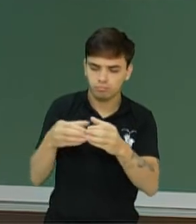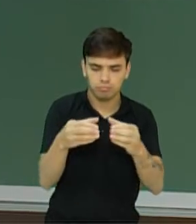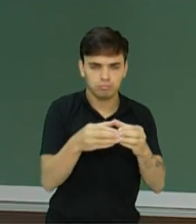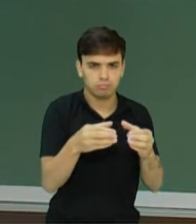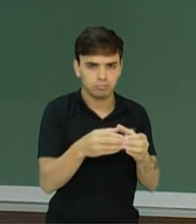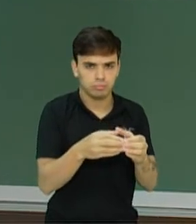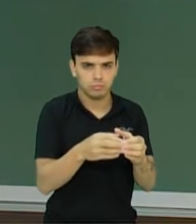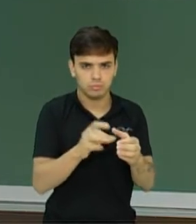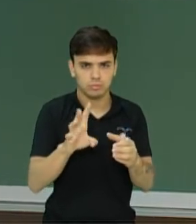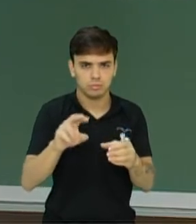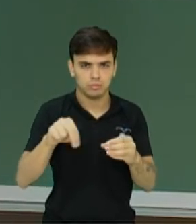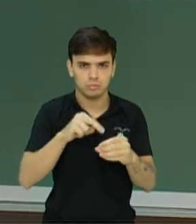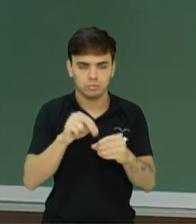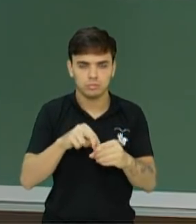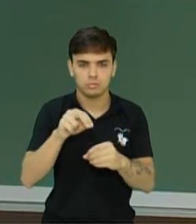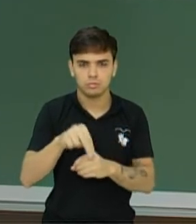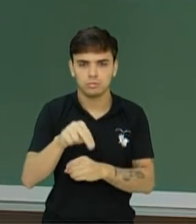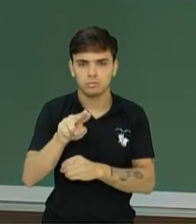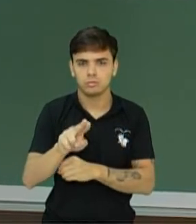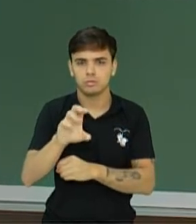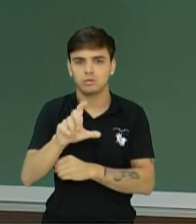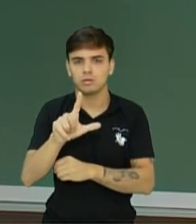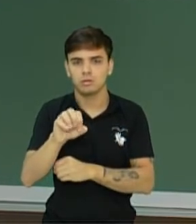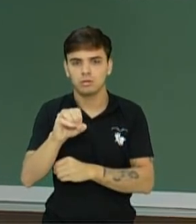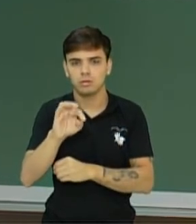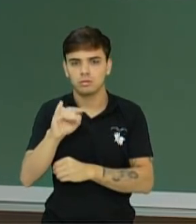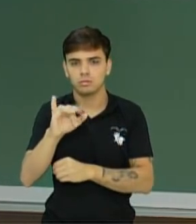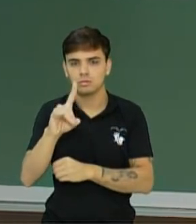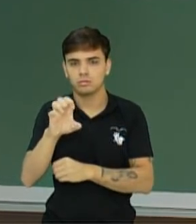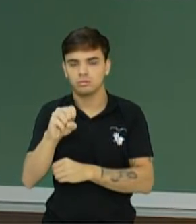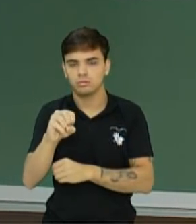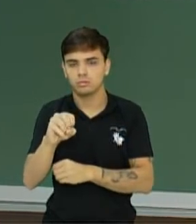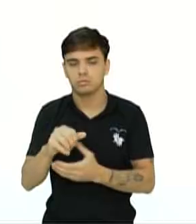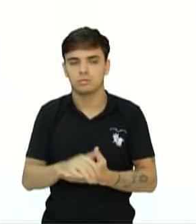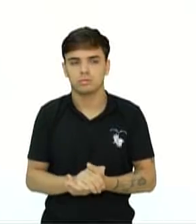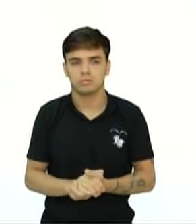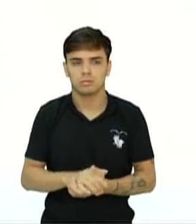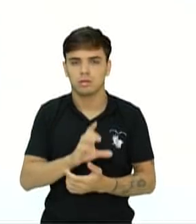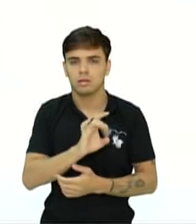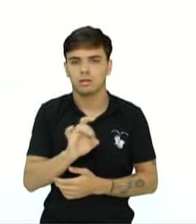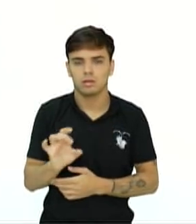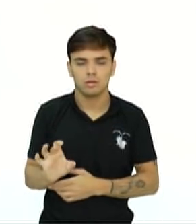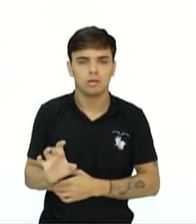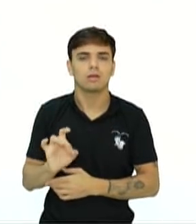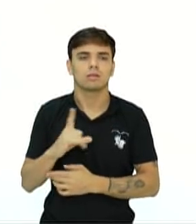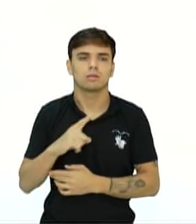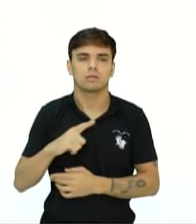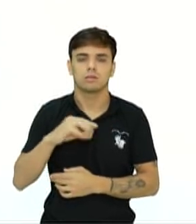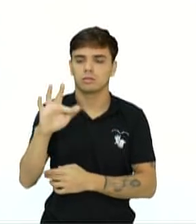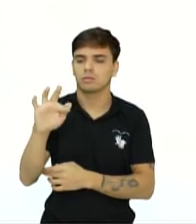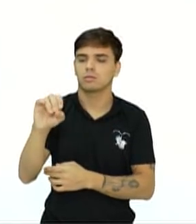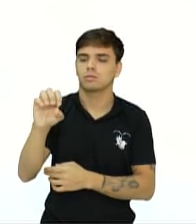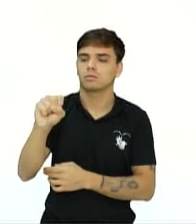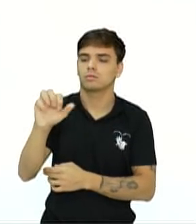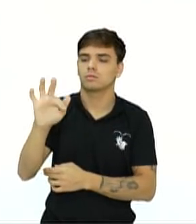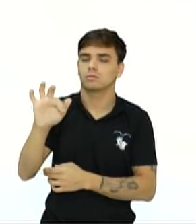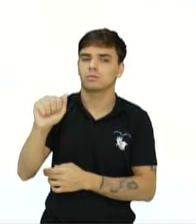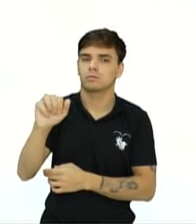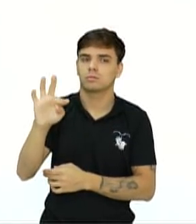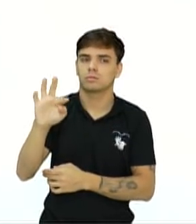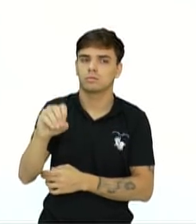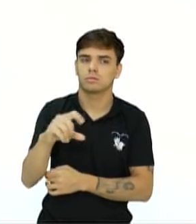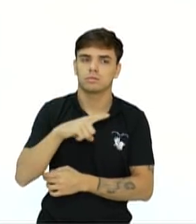denominadas de nucleotídeos, aonde eu tenho aqui, ó, cada nucleotídeo é formado pelo radical fosfato,